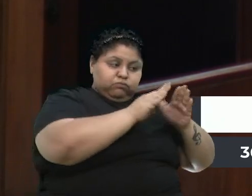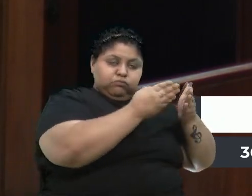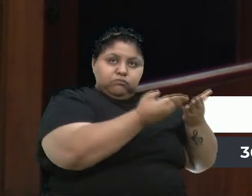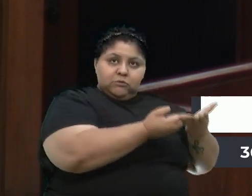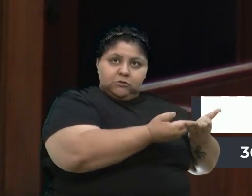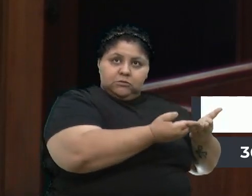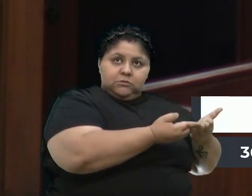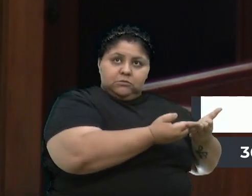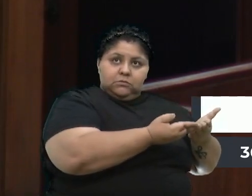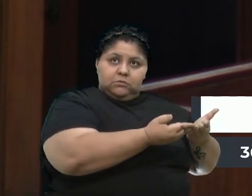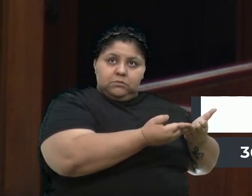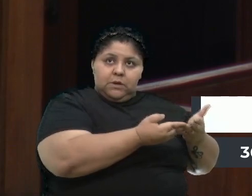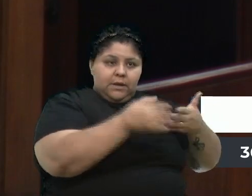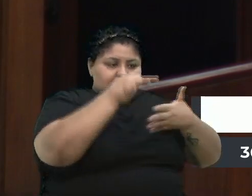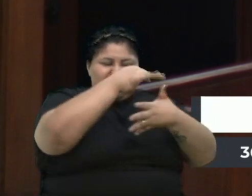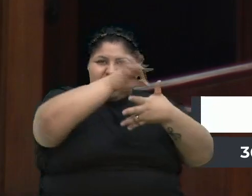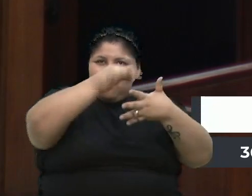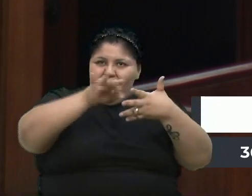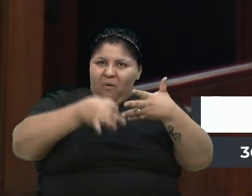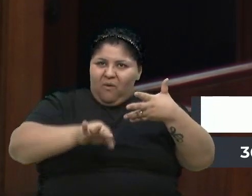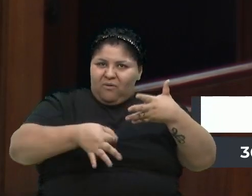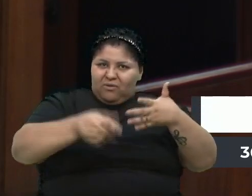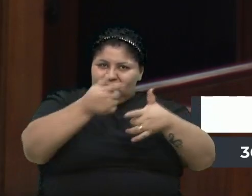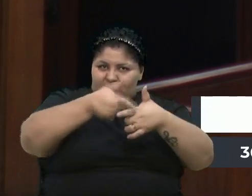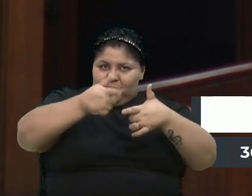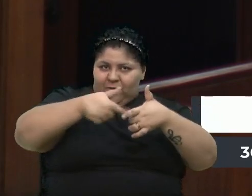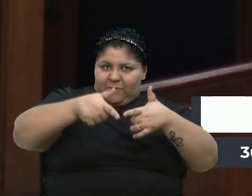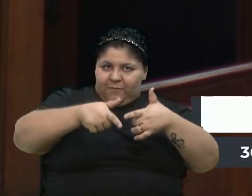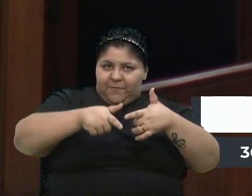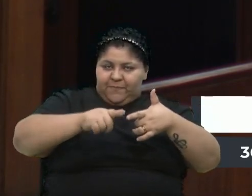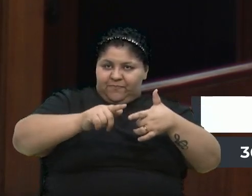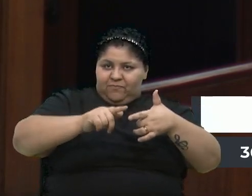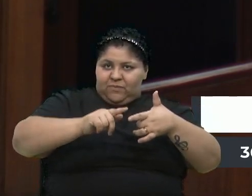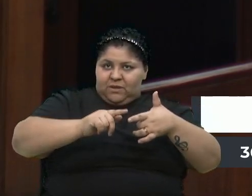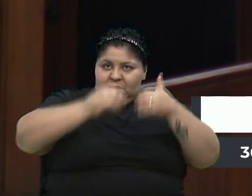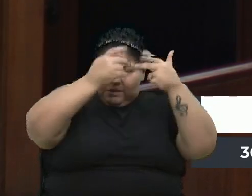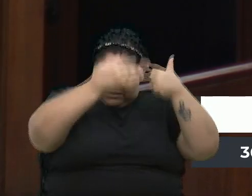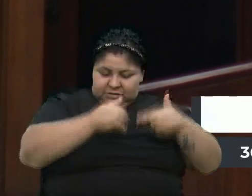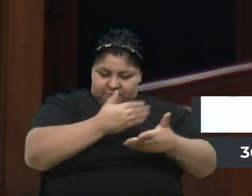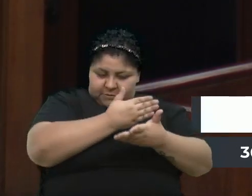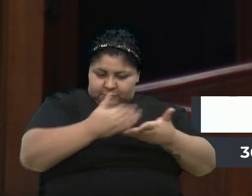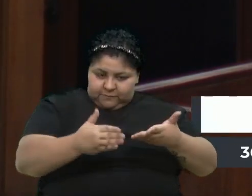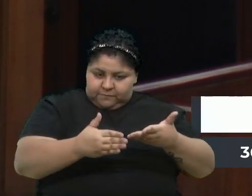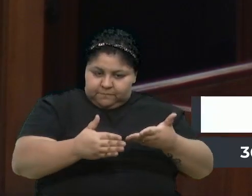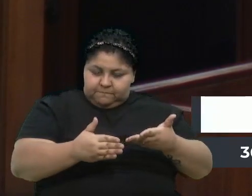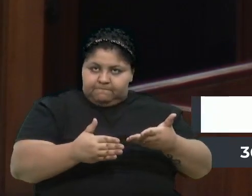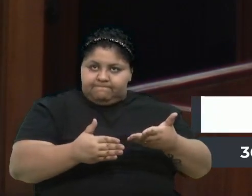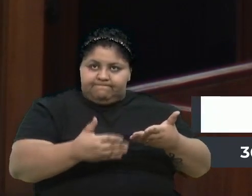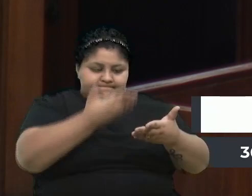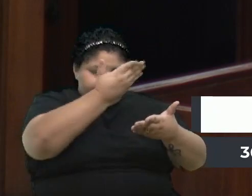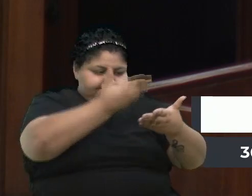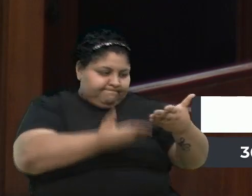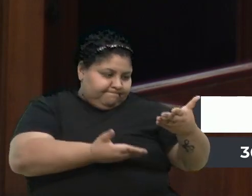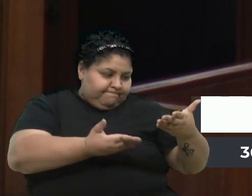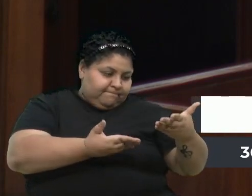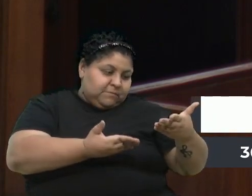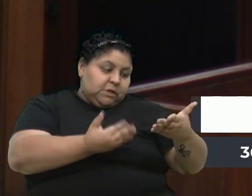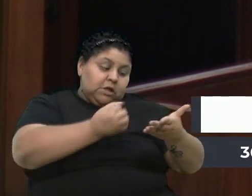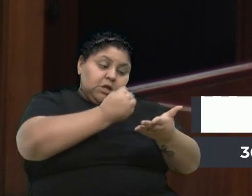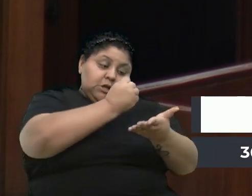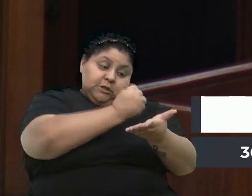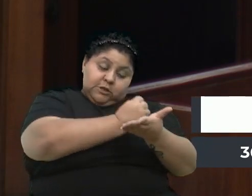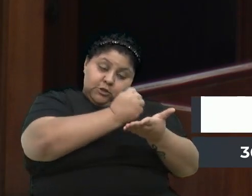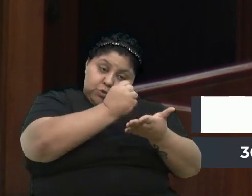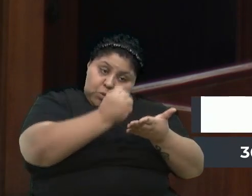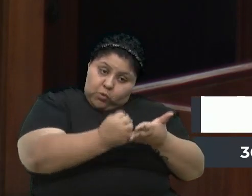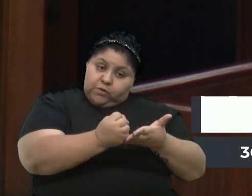eles apontam uma irregularidade. E aqui, em determinado momento, diz o seguinte, vereador Cadori: diante do contrato celebrado com o